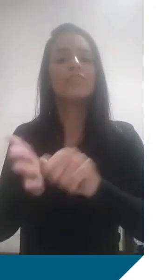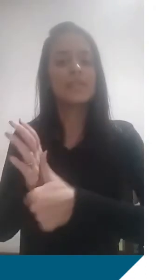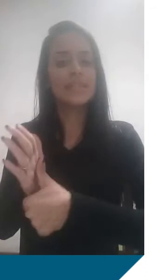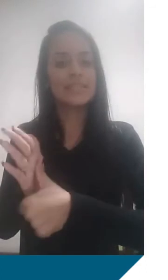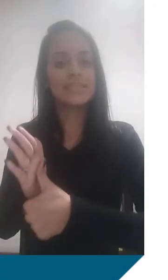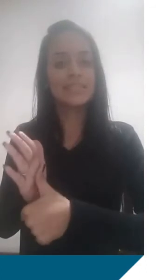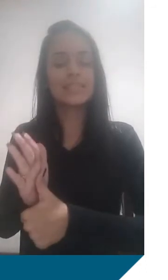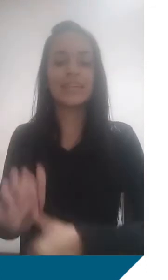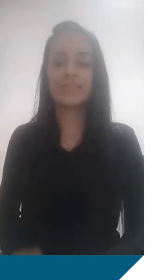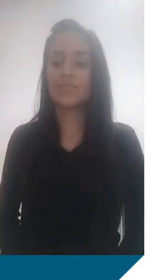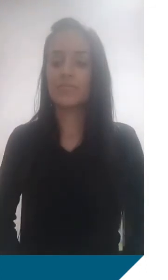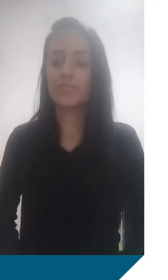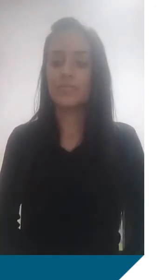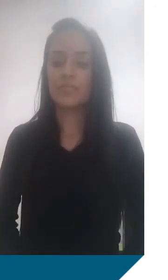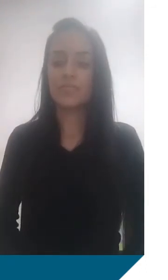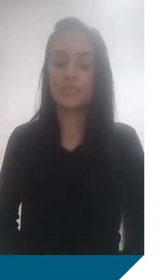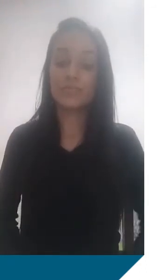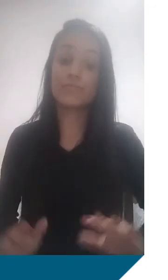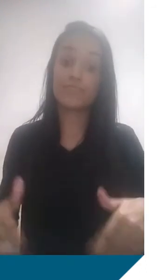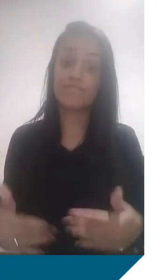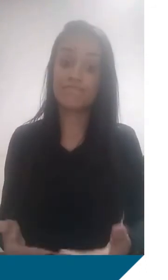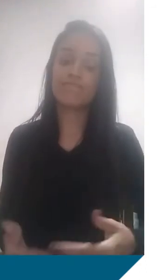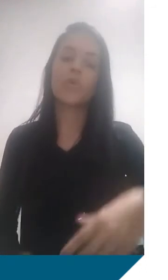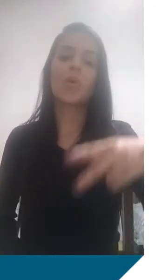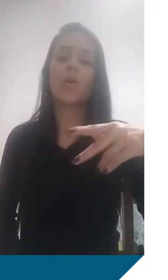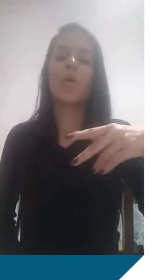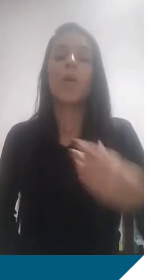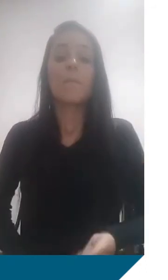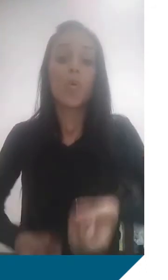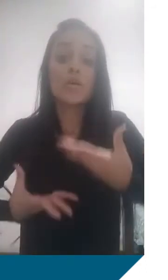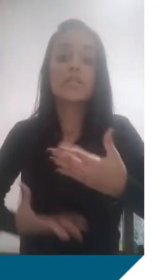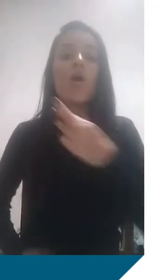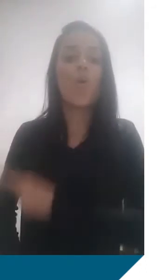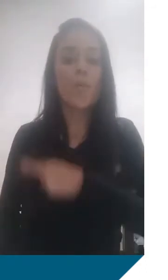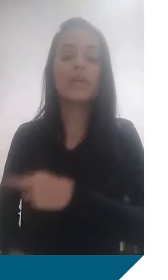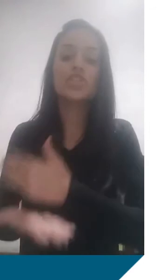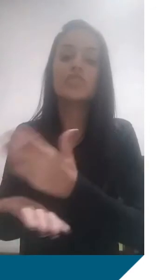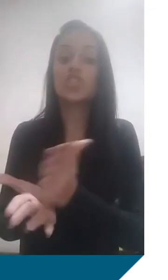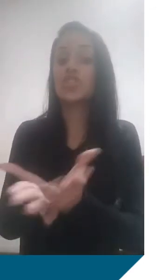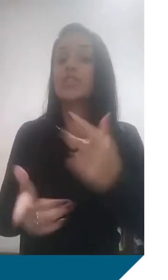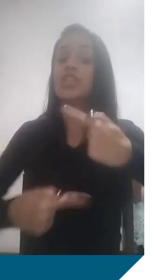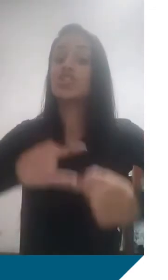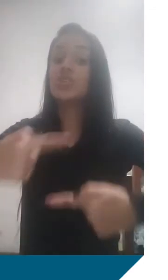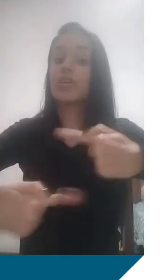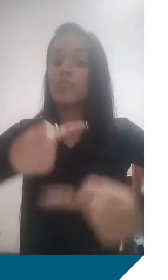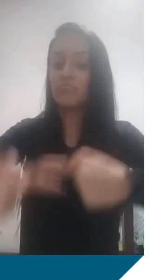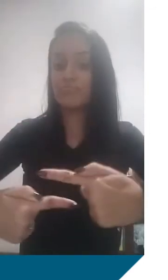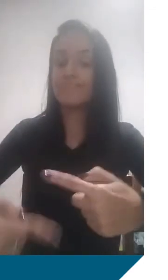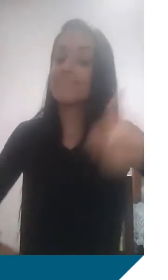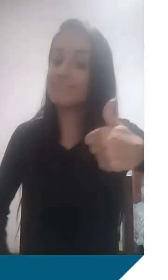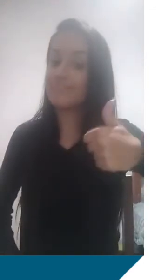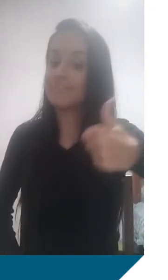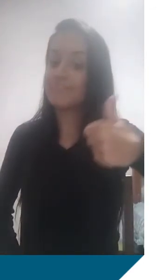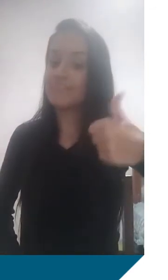Enquanto a prosa romântica se divide em tipos de romance, a poesia romântica se divide em gerações. A primeira geração